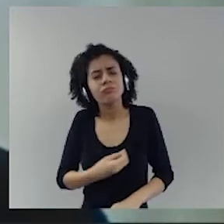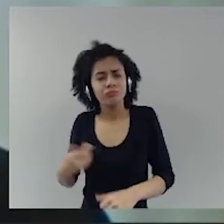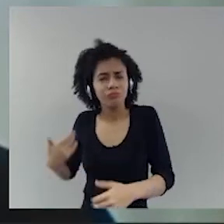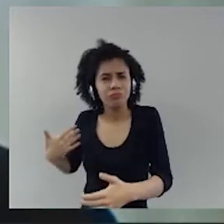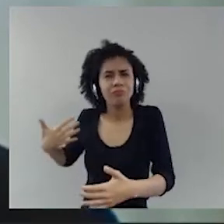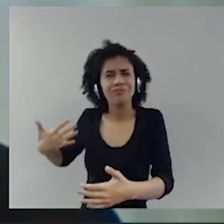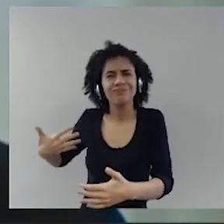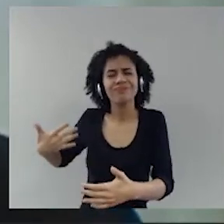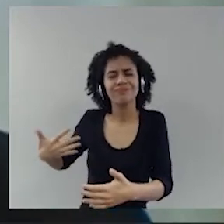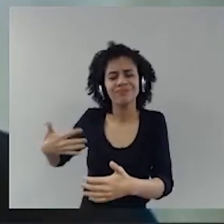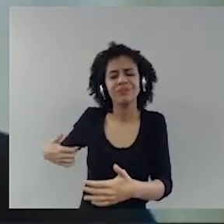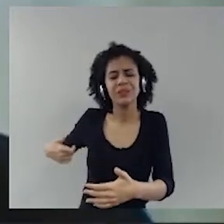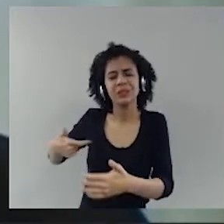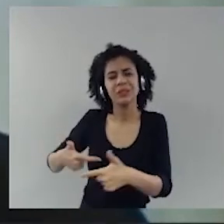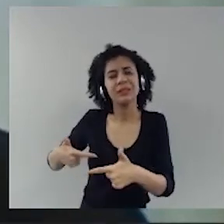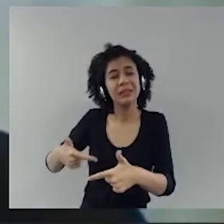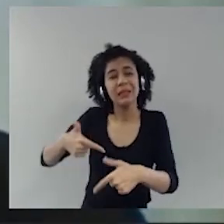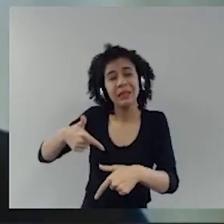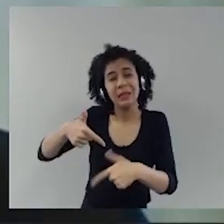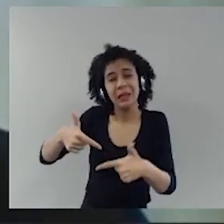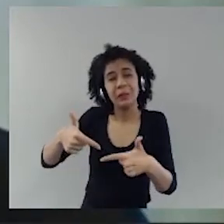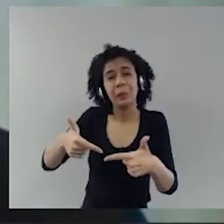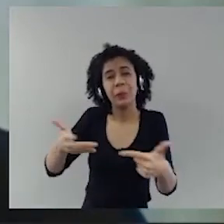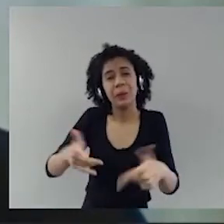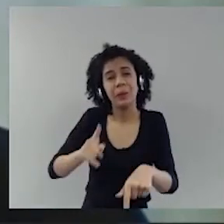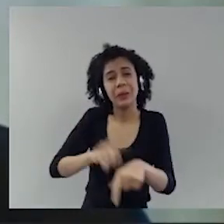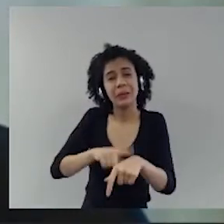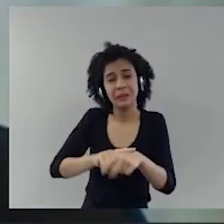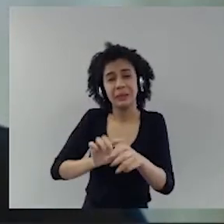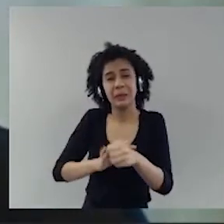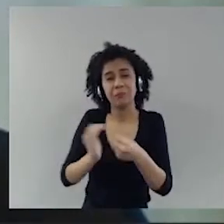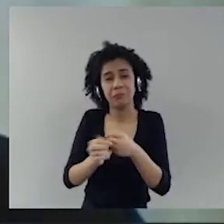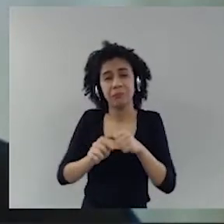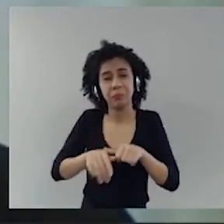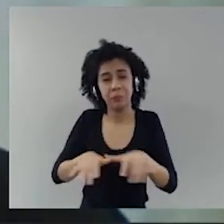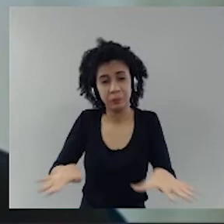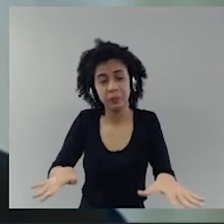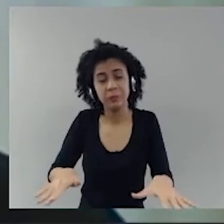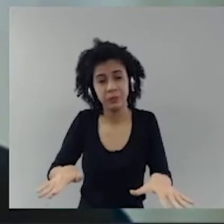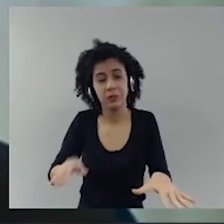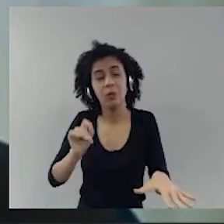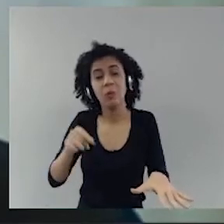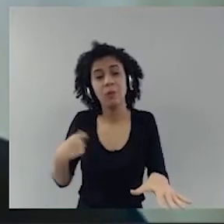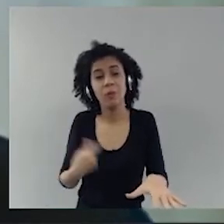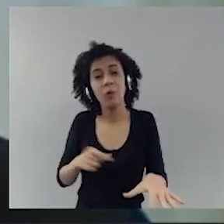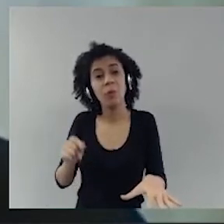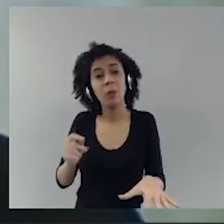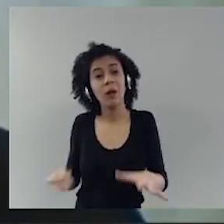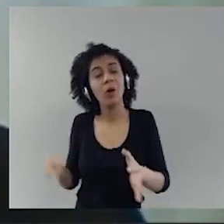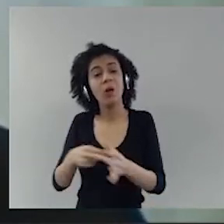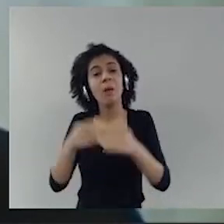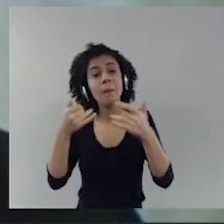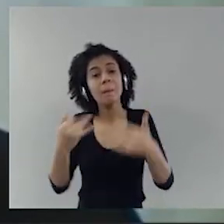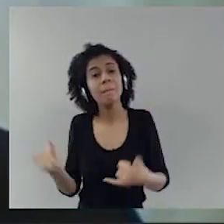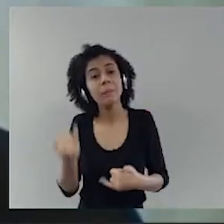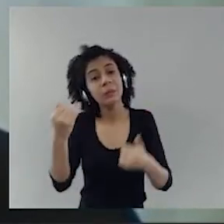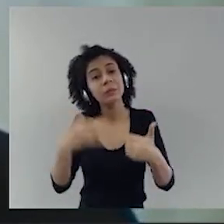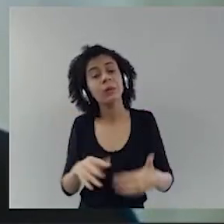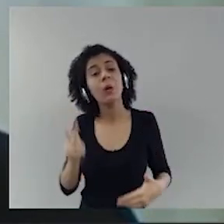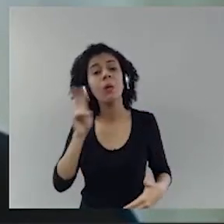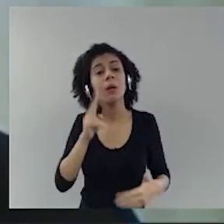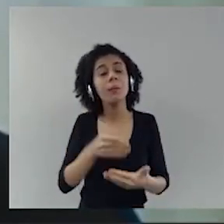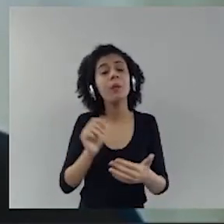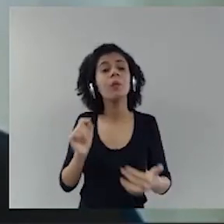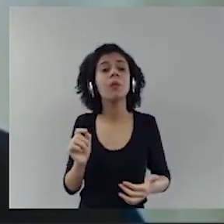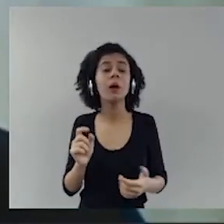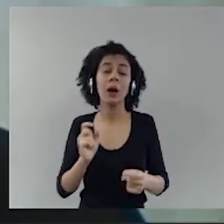atravessando este esta indesejável pandemia é preciso nós ressaltar se lembrarmos a